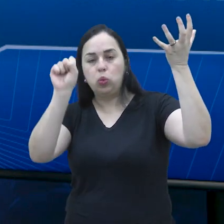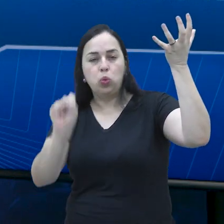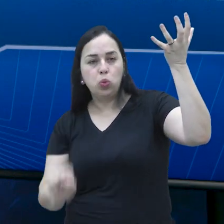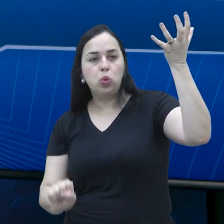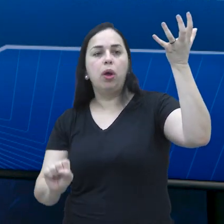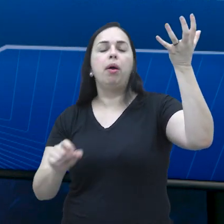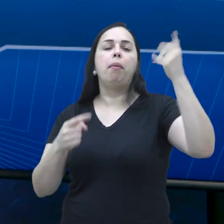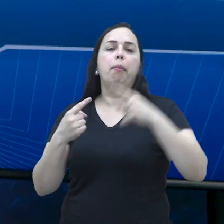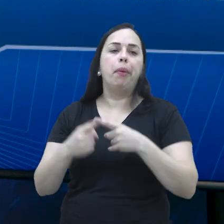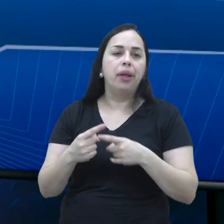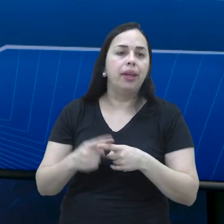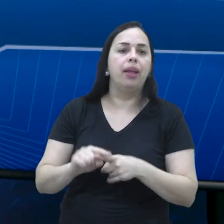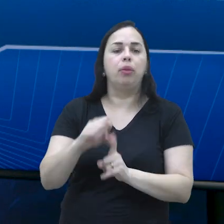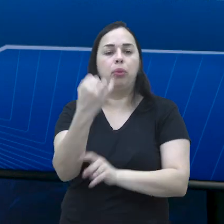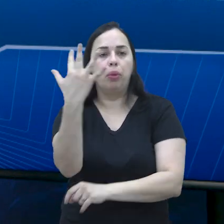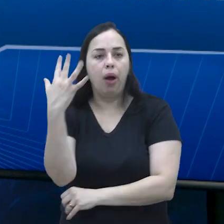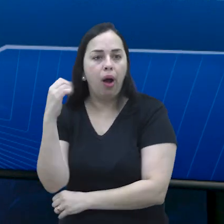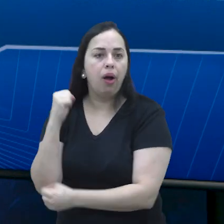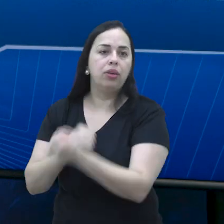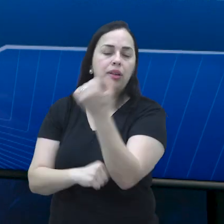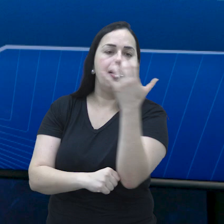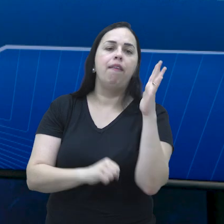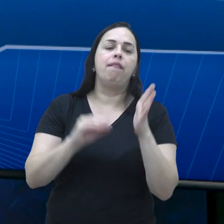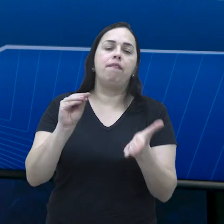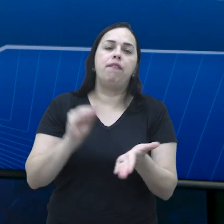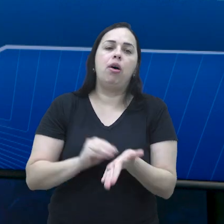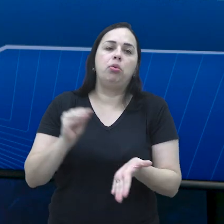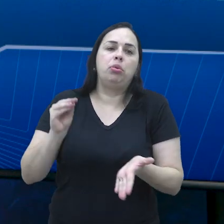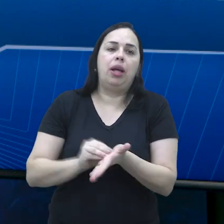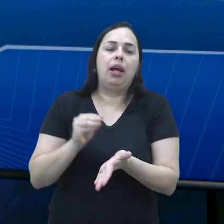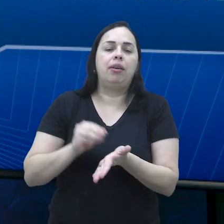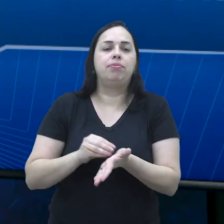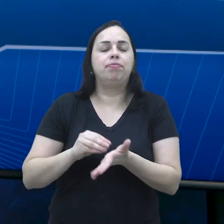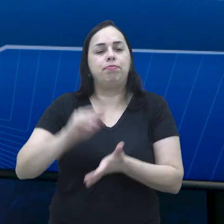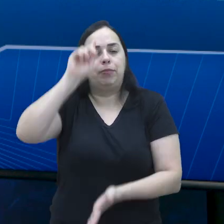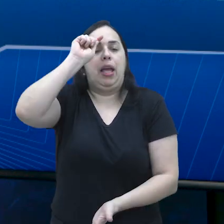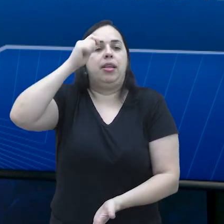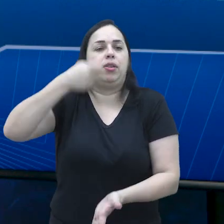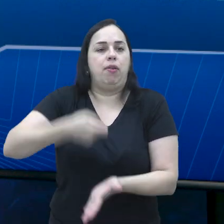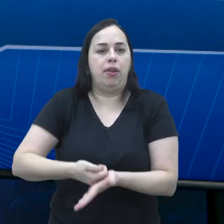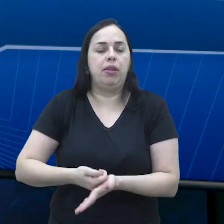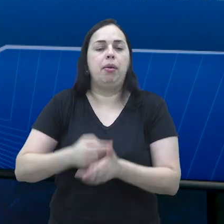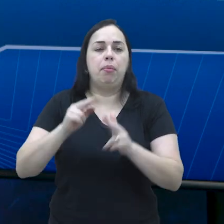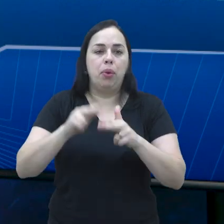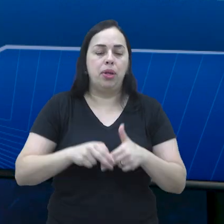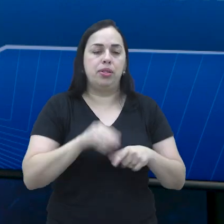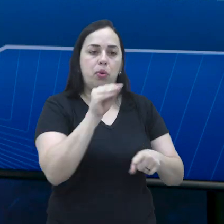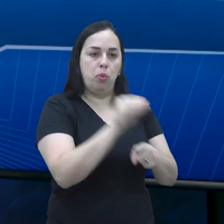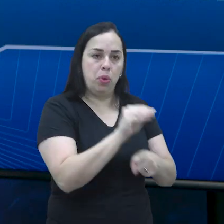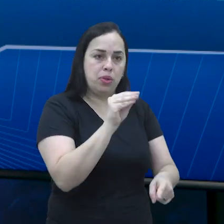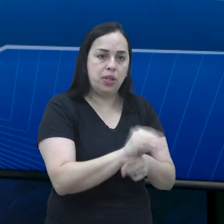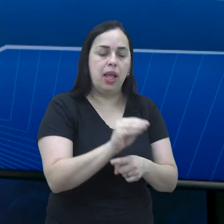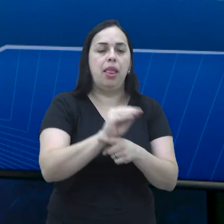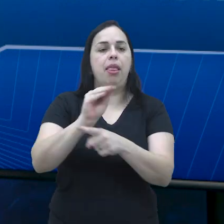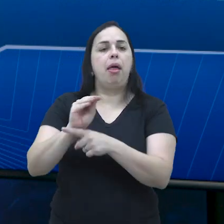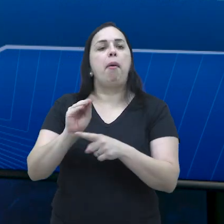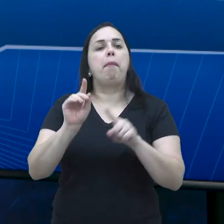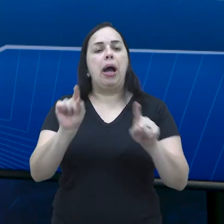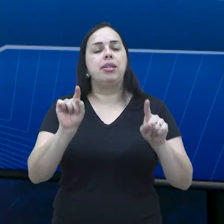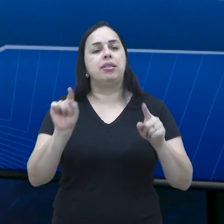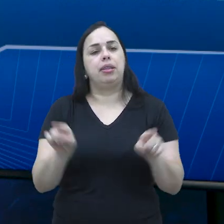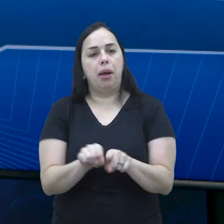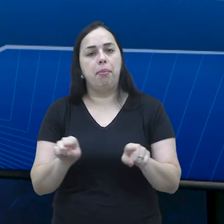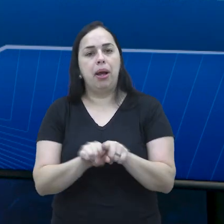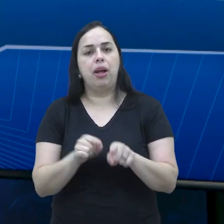não acontecia, por conta do desmatamento, por conta da falta dessas soluções e de planejamento. Então tem que se pensar na preservação, conservação, mas